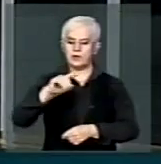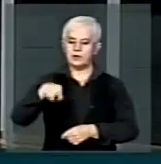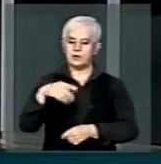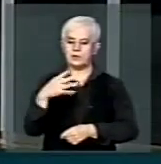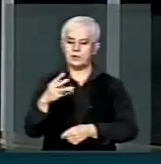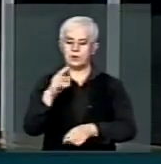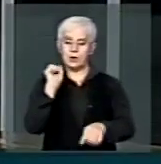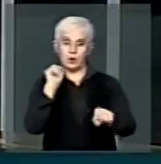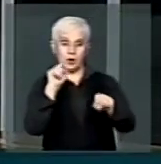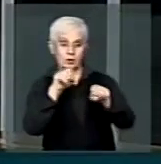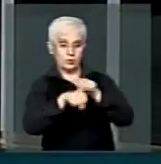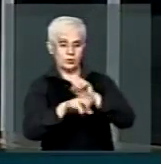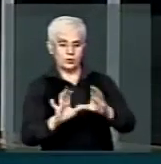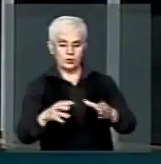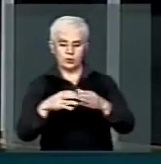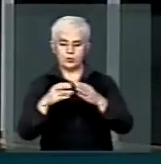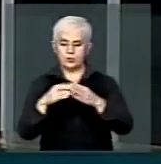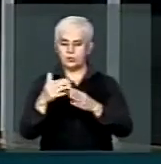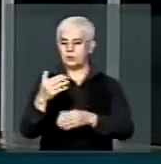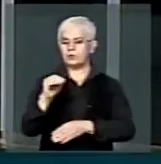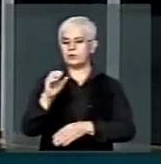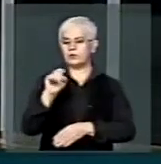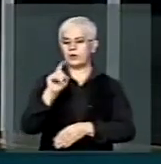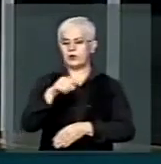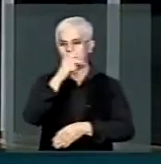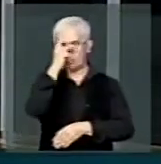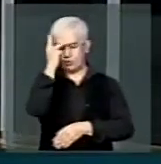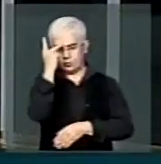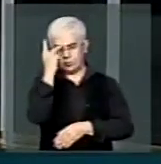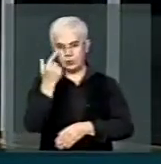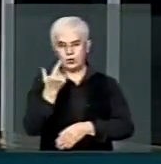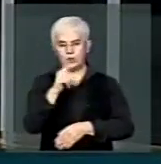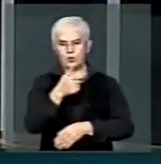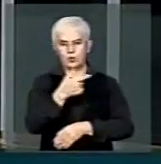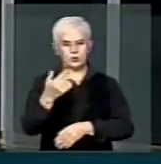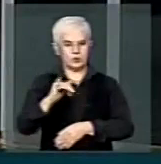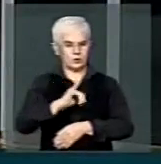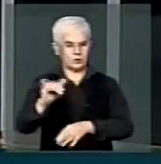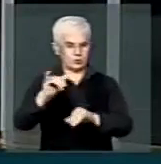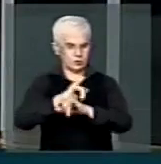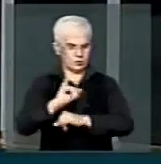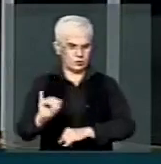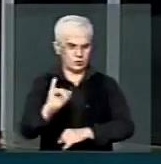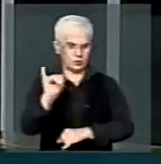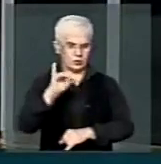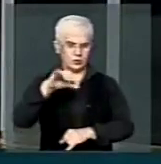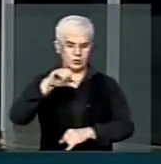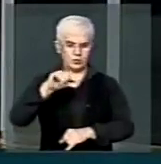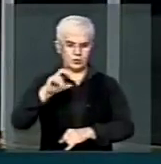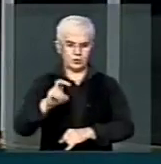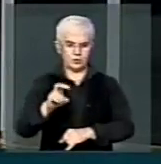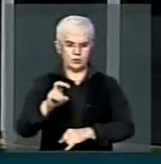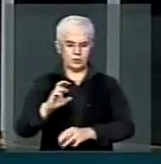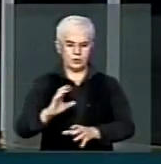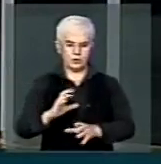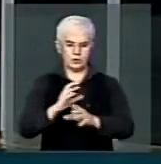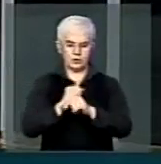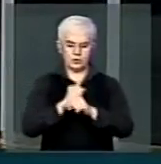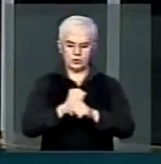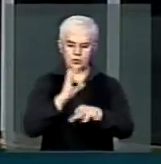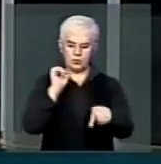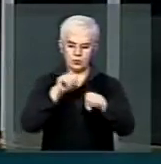homicídios para cada 100 mil habitantes. Outro dado relevante, 95% dos crimes